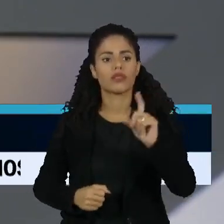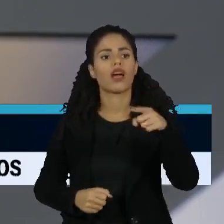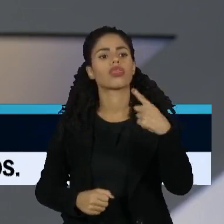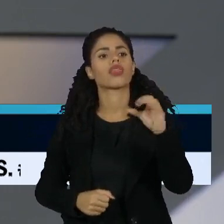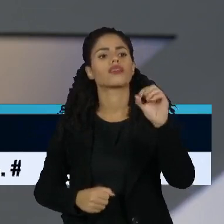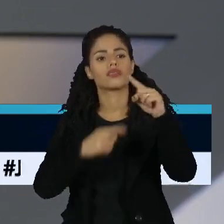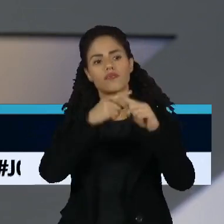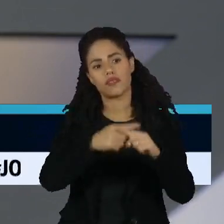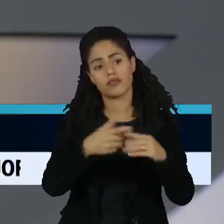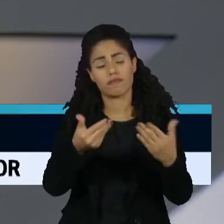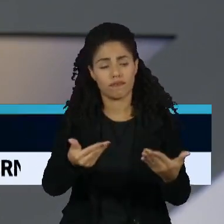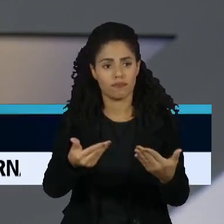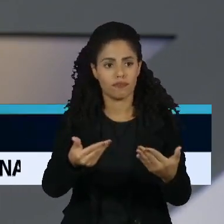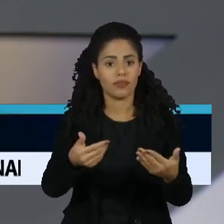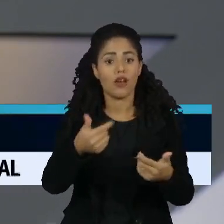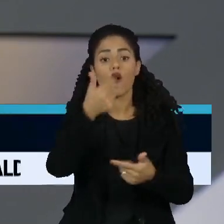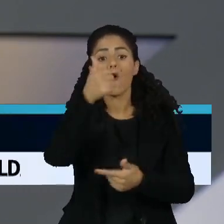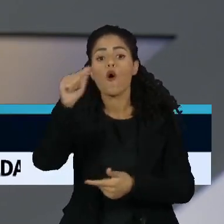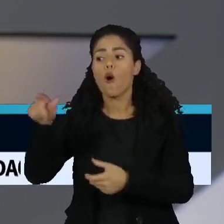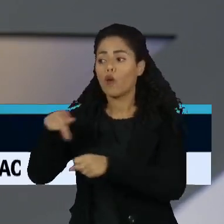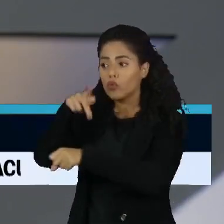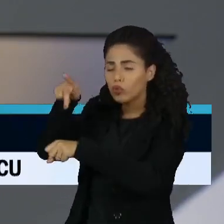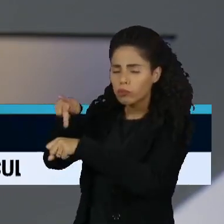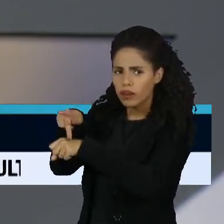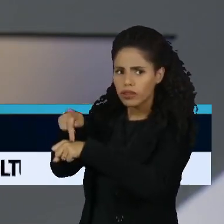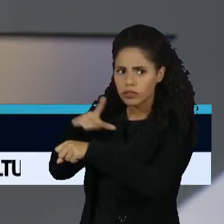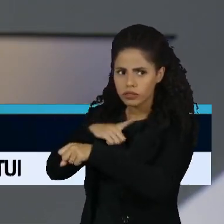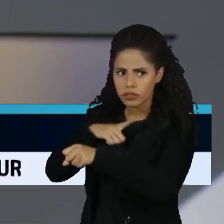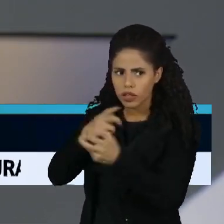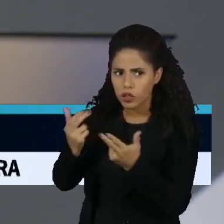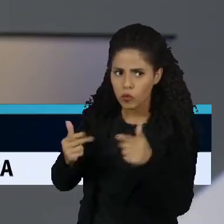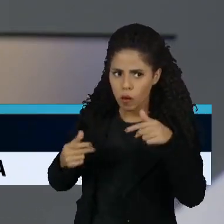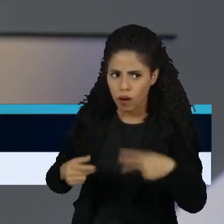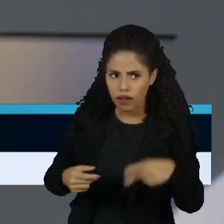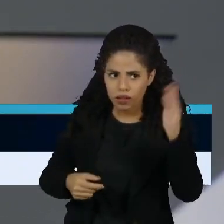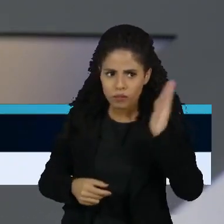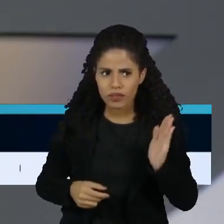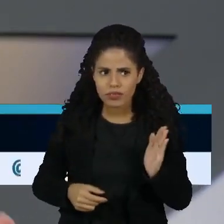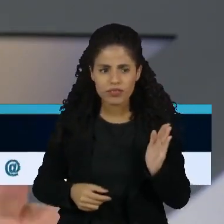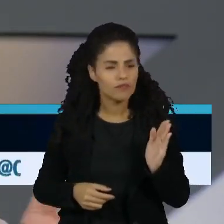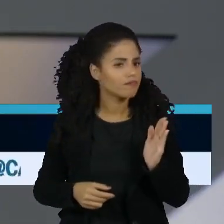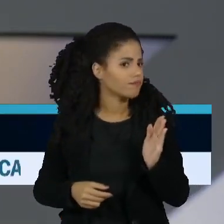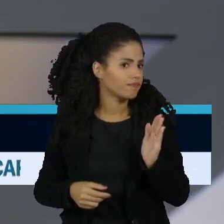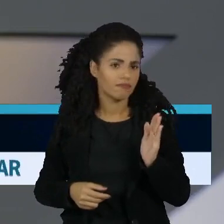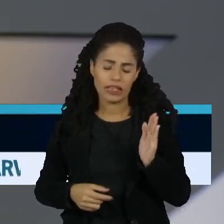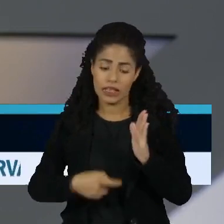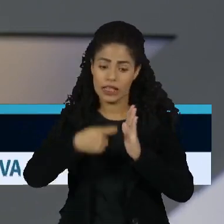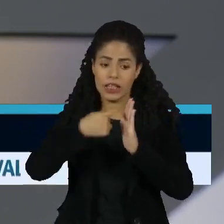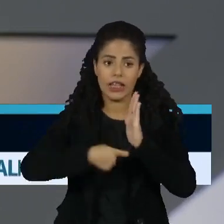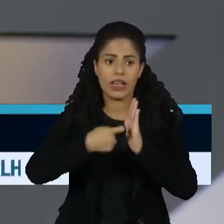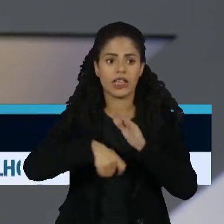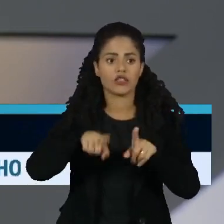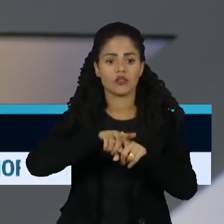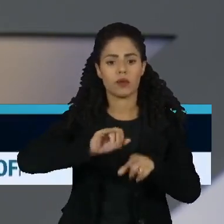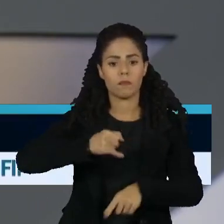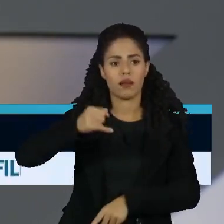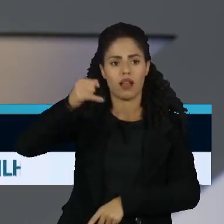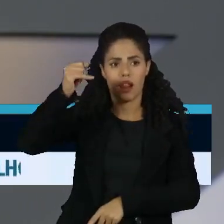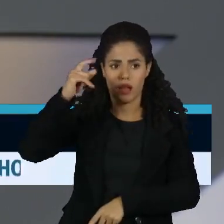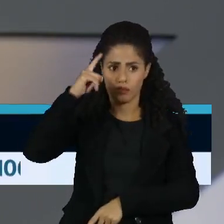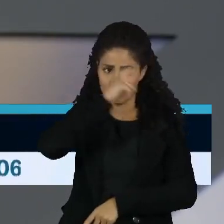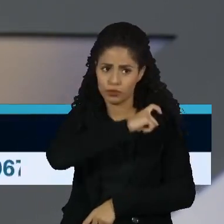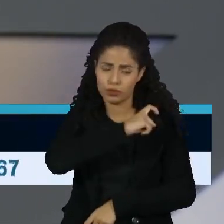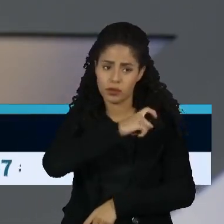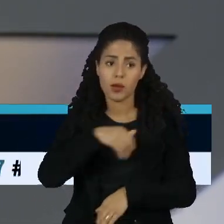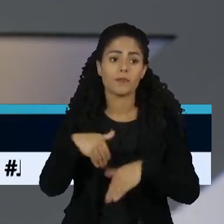básica eh nenhum outro país tem uma amplitude tão grande entre a taxa básica e a taxa ao tomador final